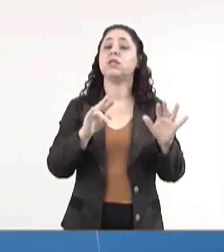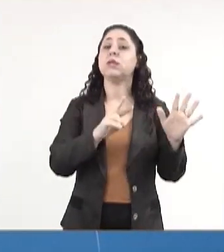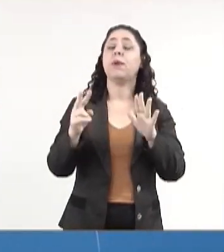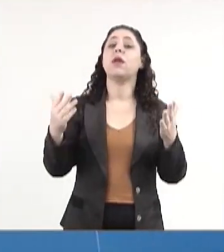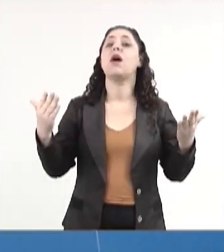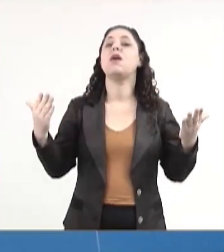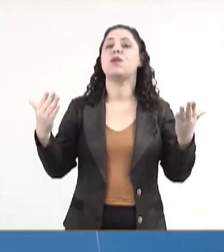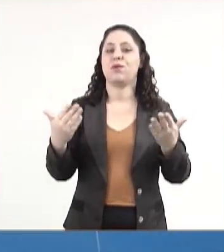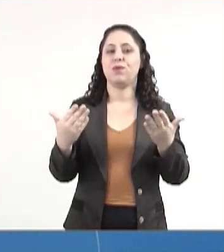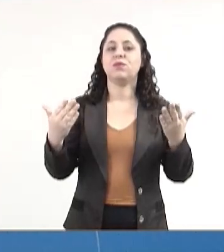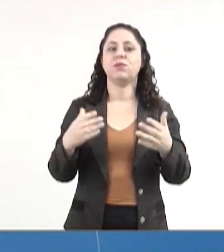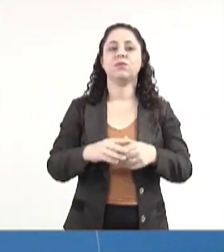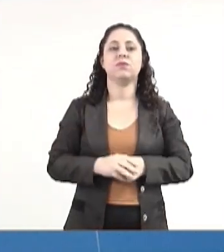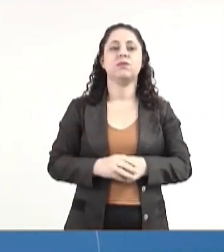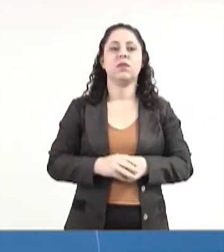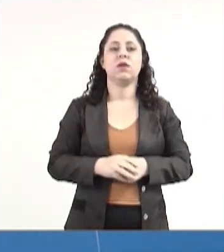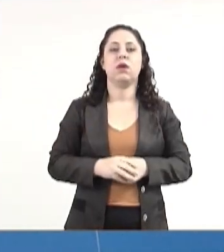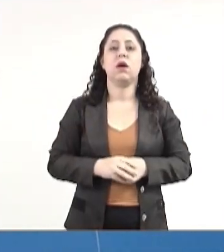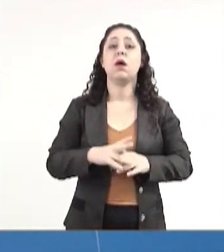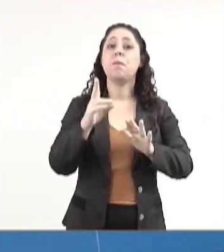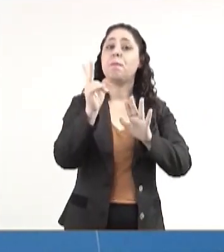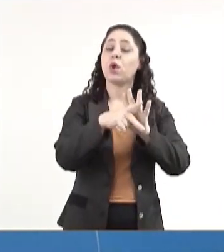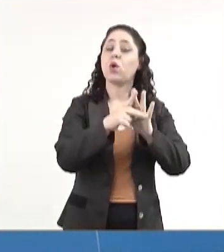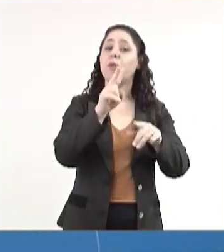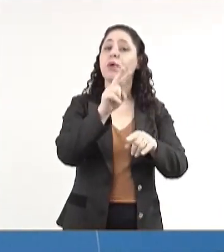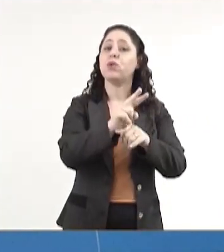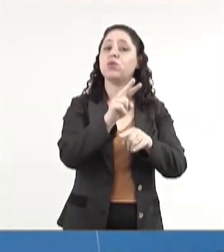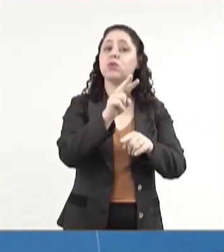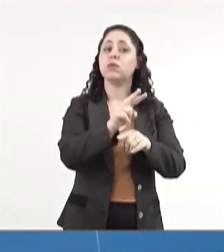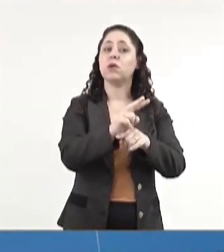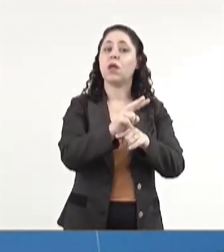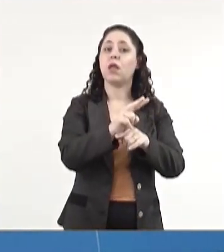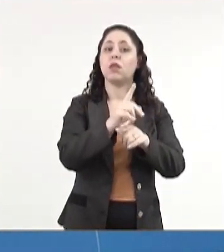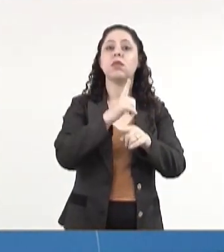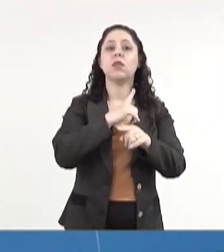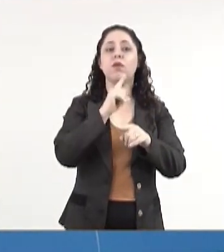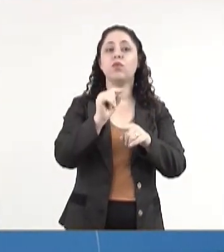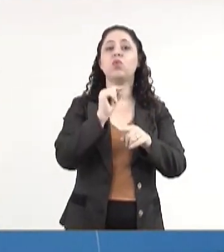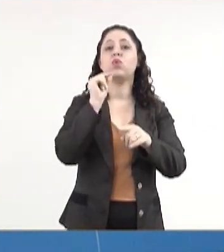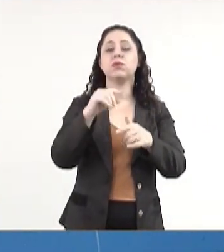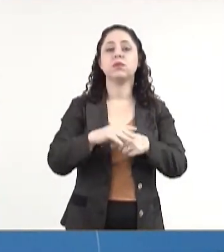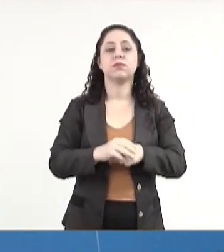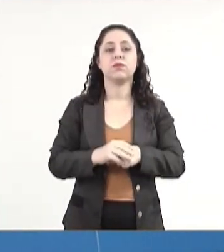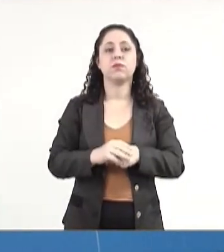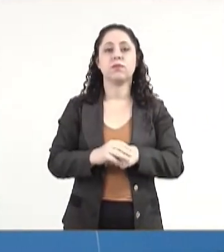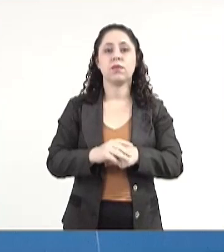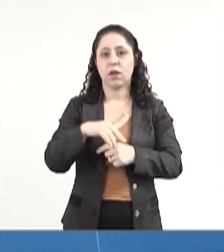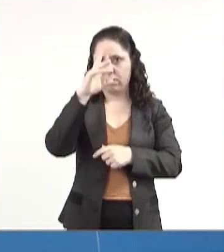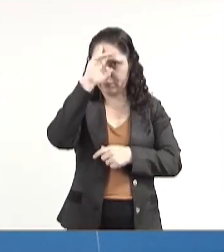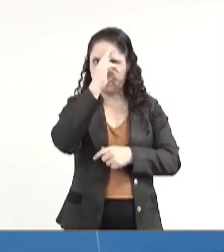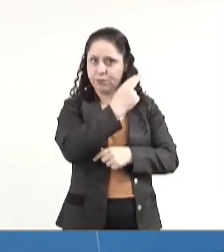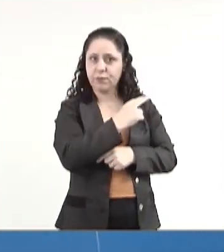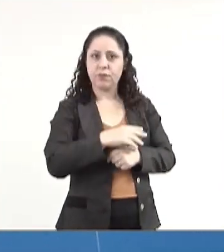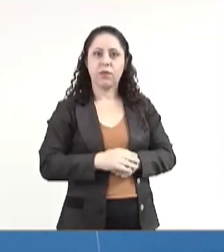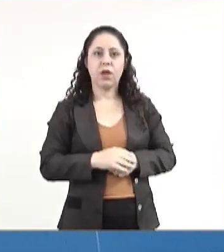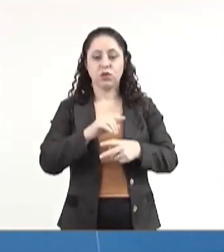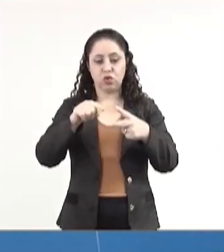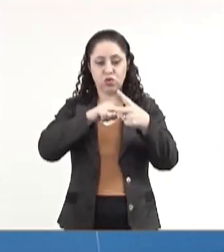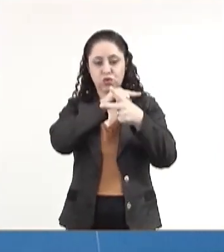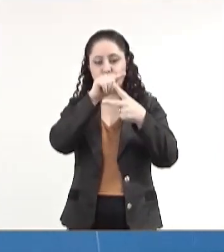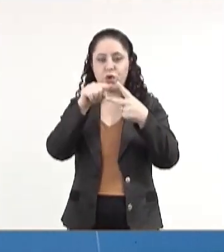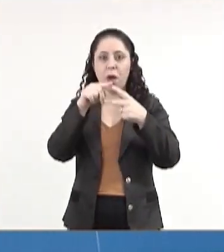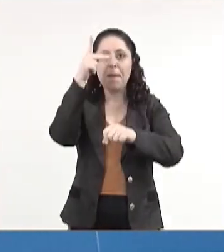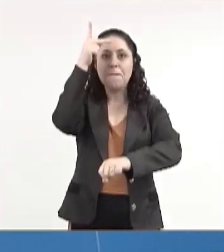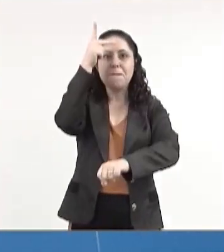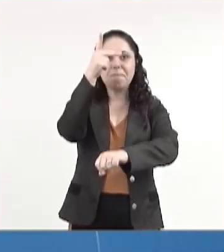nesta semana este programa Cuidar de Quem Cuida ganhou, professor Rinaldo, segundo